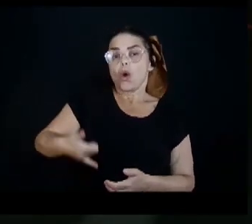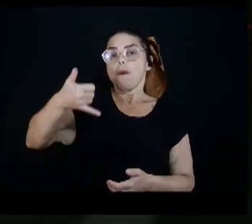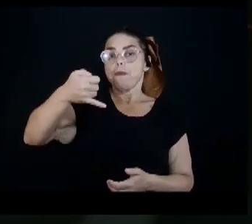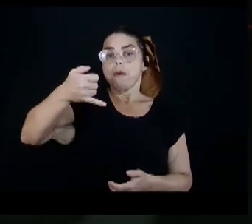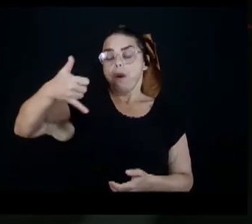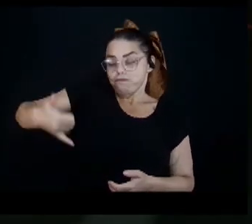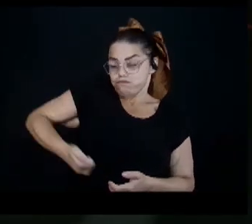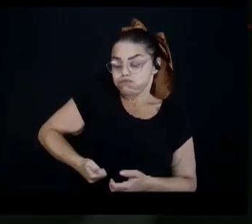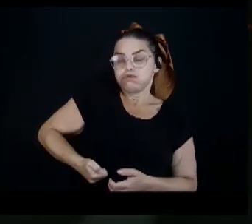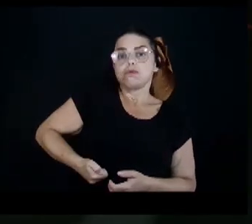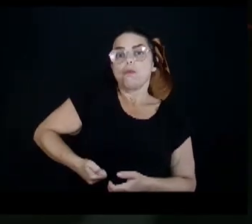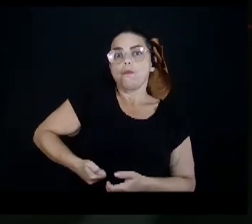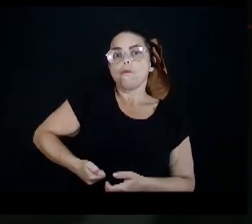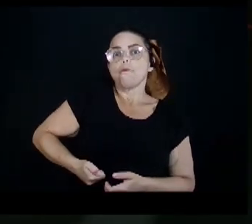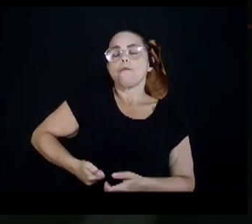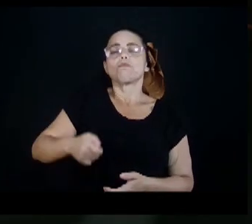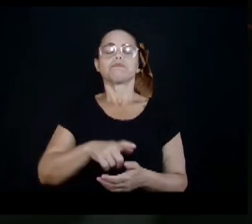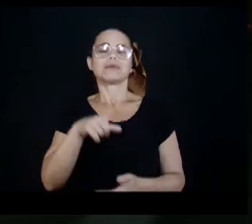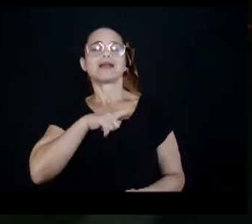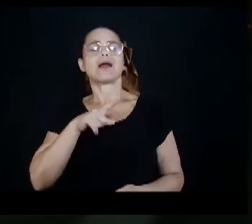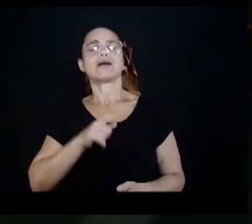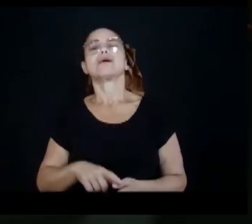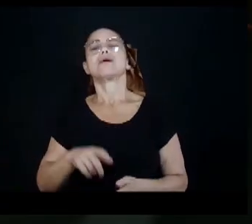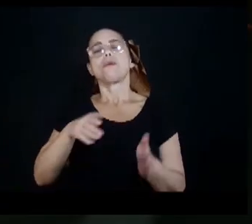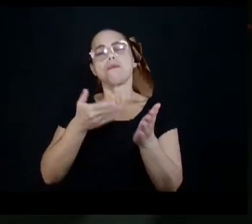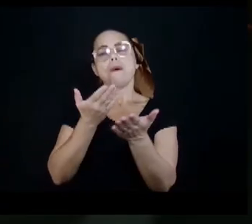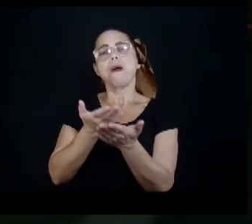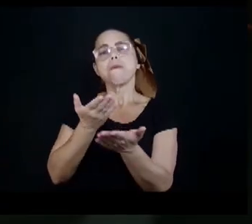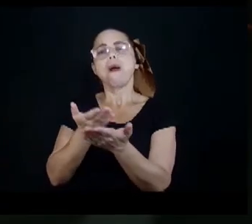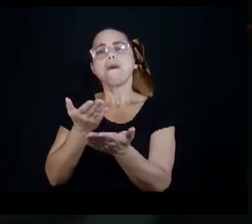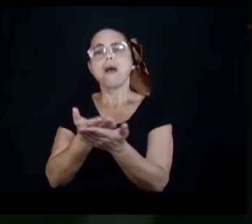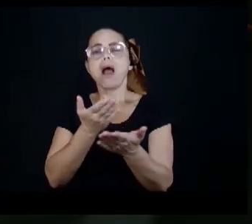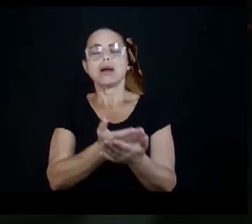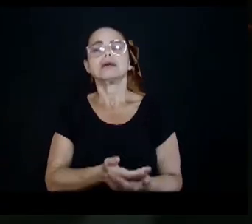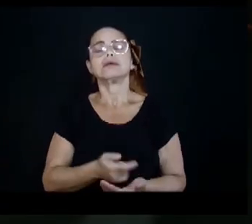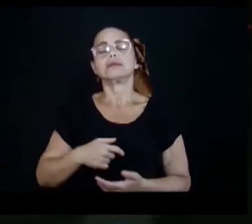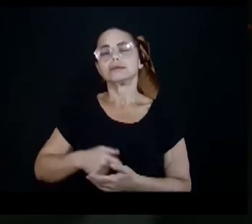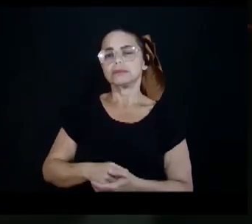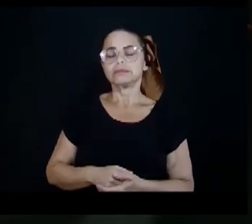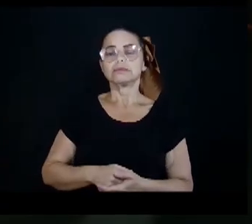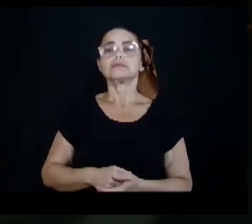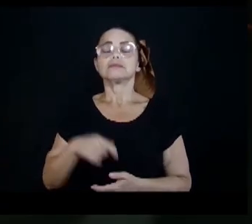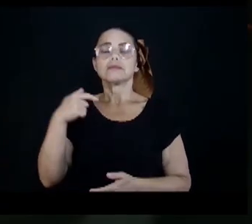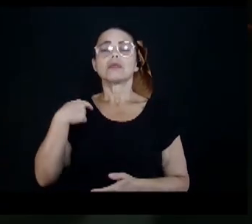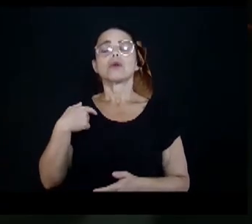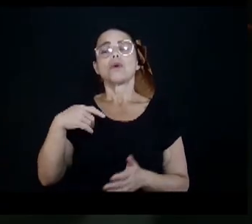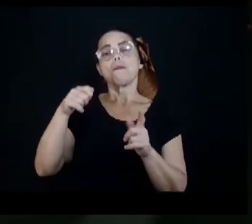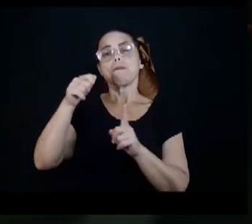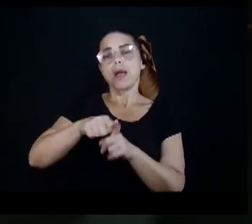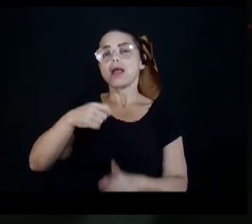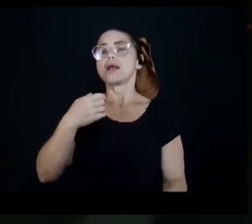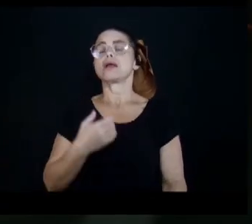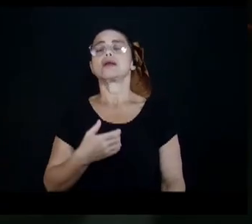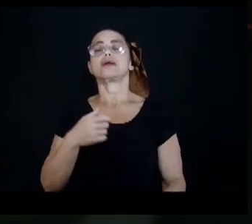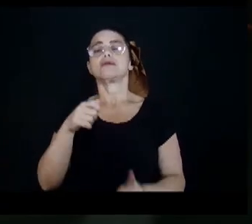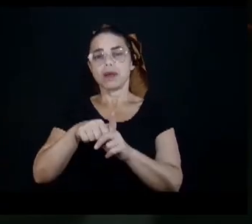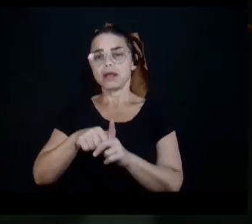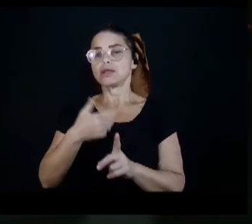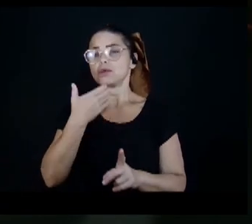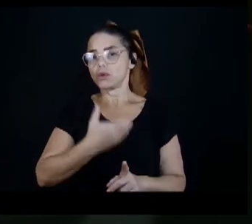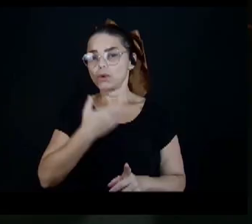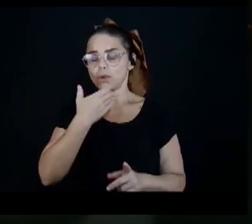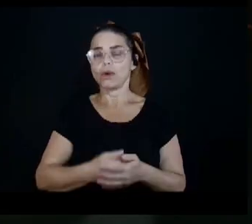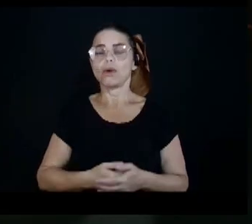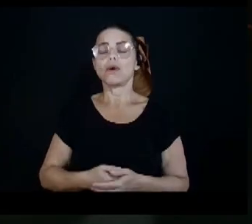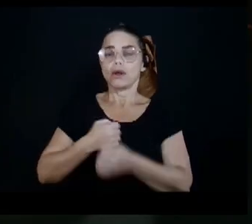né? Então tem um estudo citado no final do ano passado, realizado por pesquisadores da